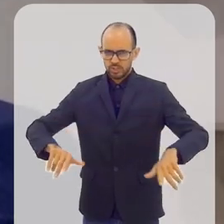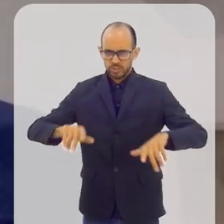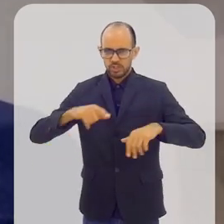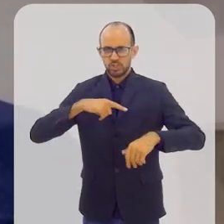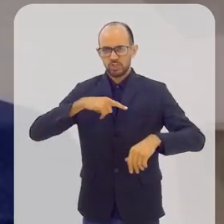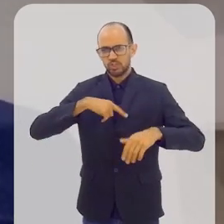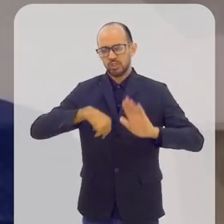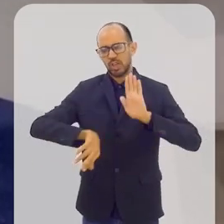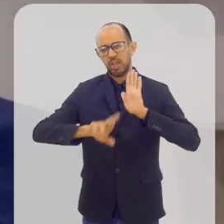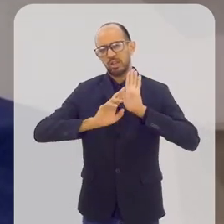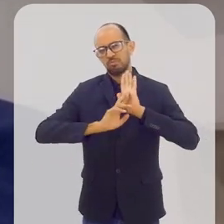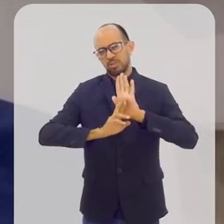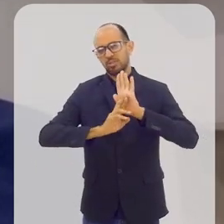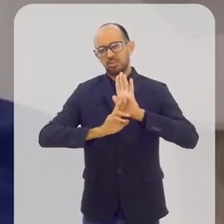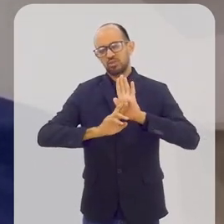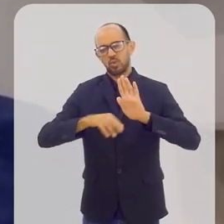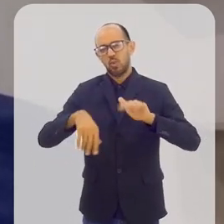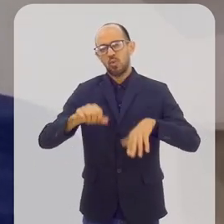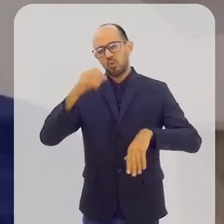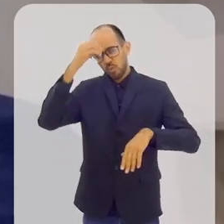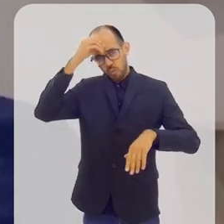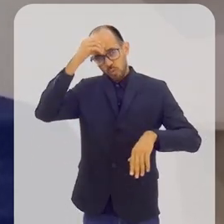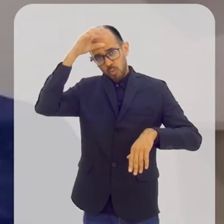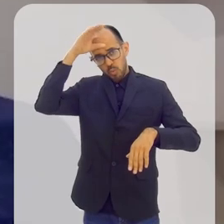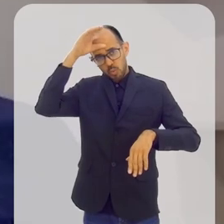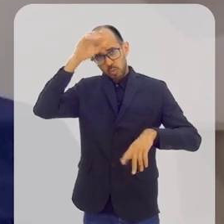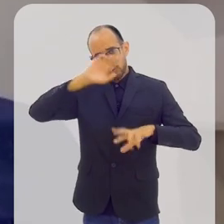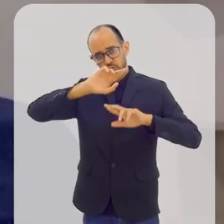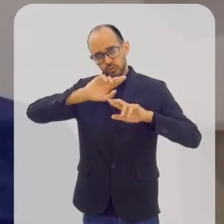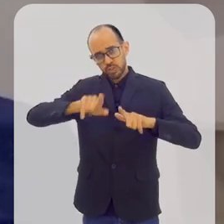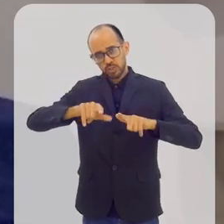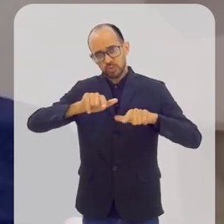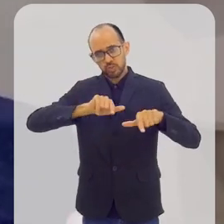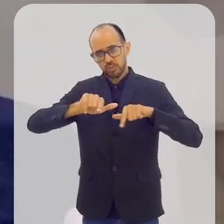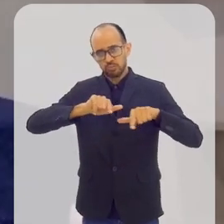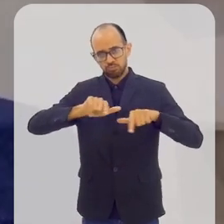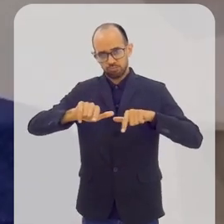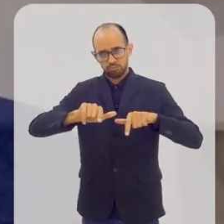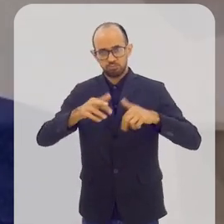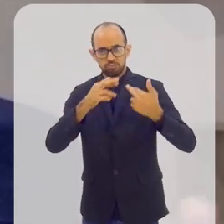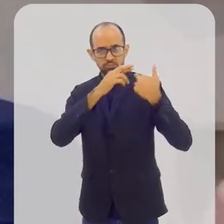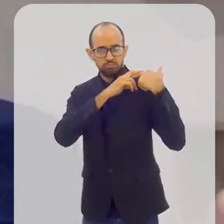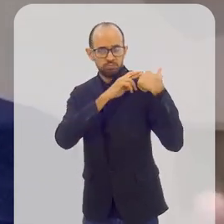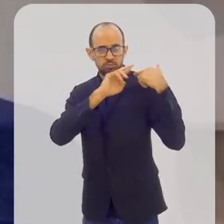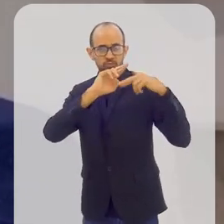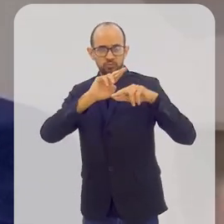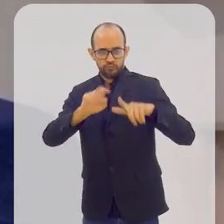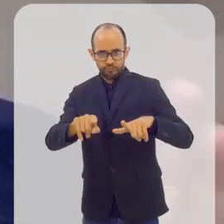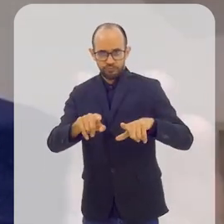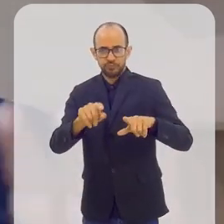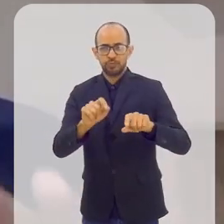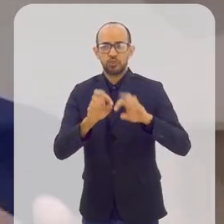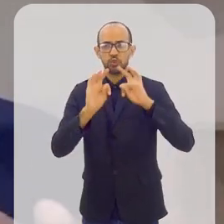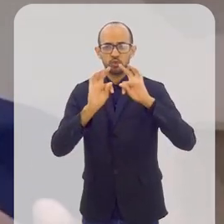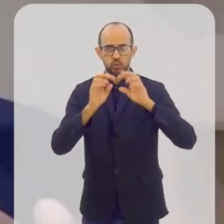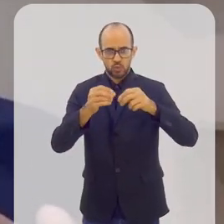embaixadores aqui com conhecimentos diferente, com atividades diferentes e que todos